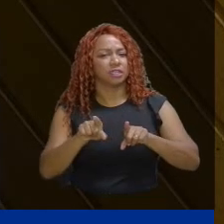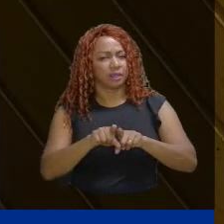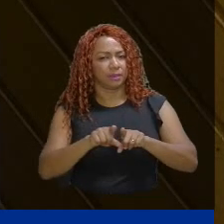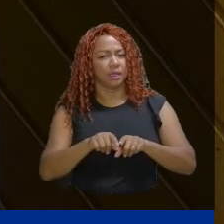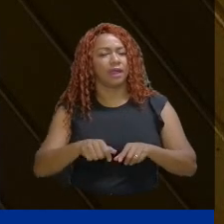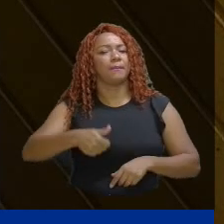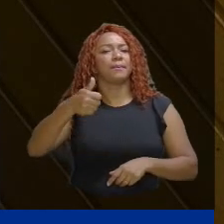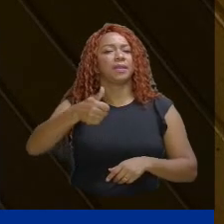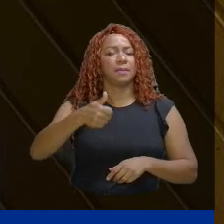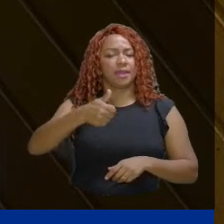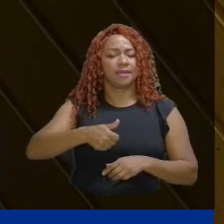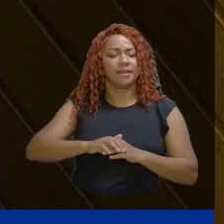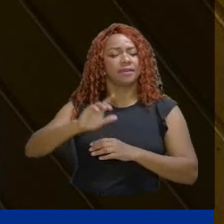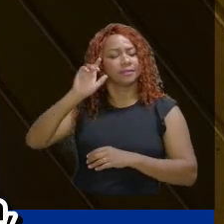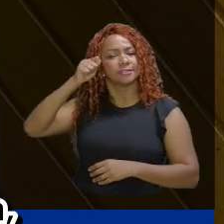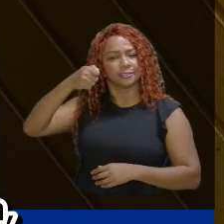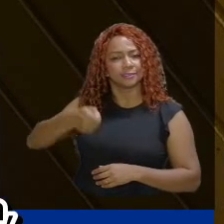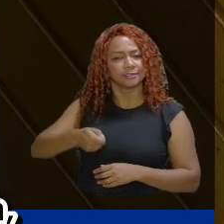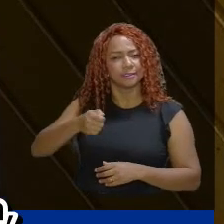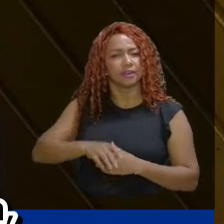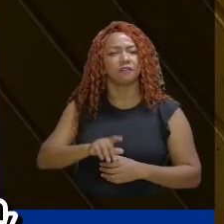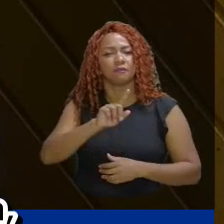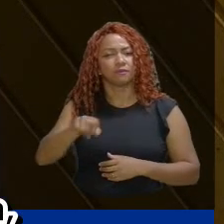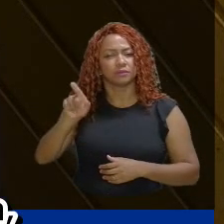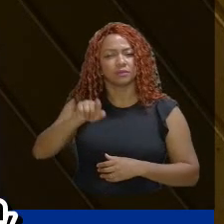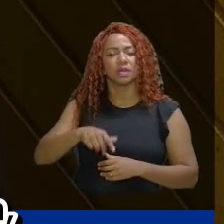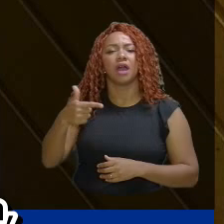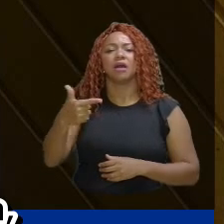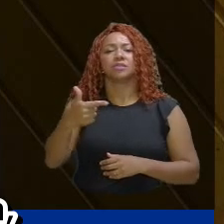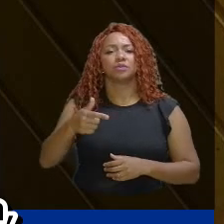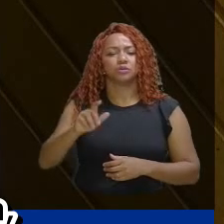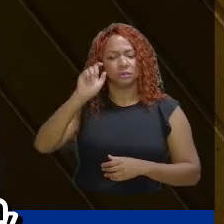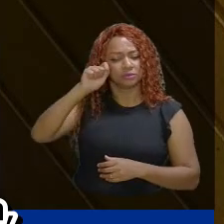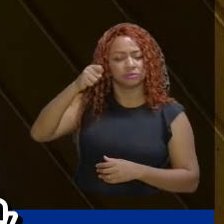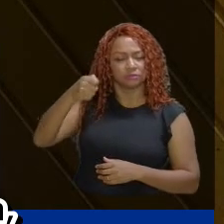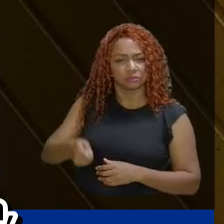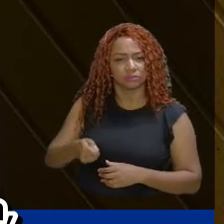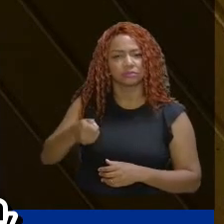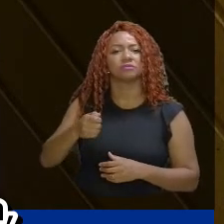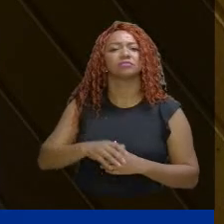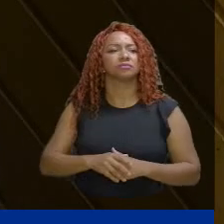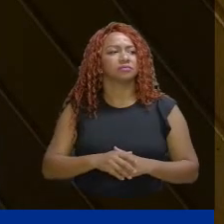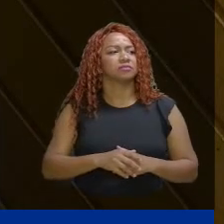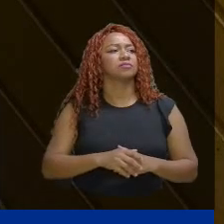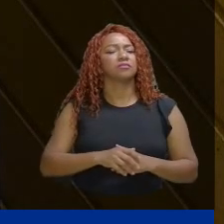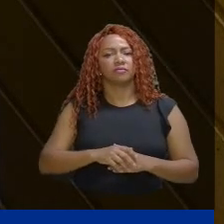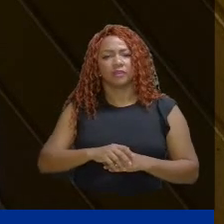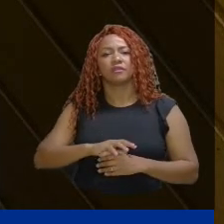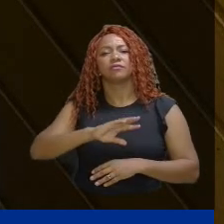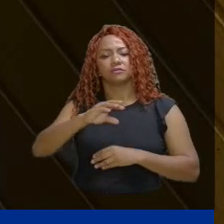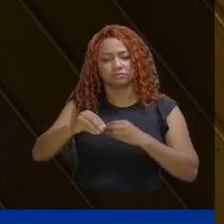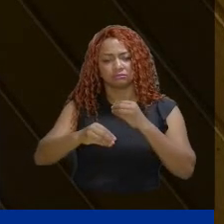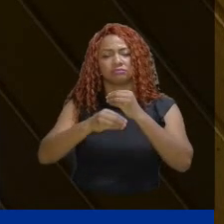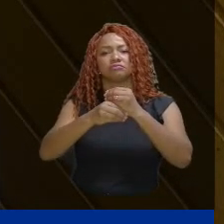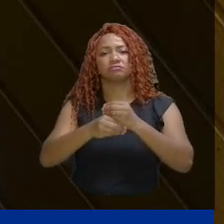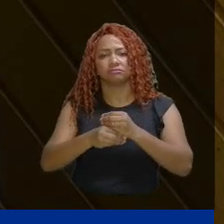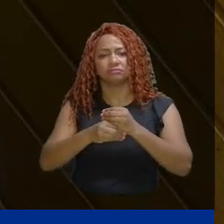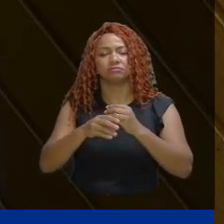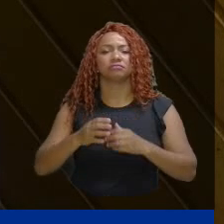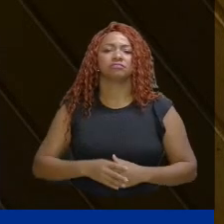que a primeira decisão monocrática foi revogada e a segunda decisão, a revogadora, foi ratificada pela